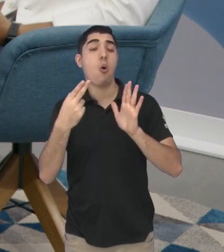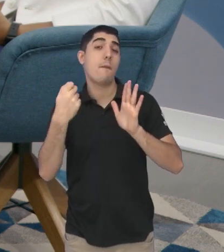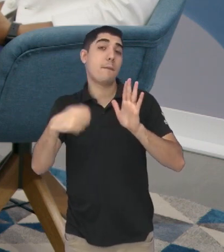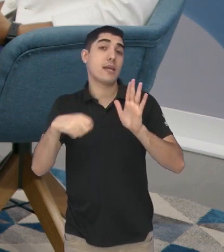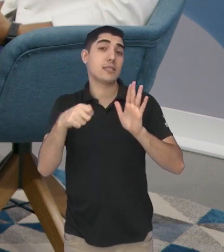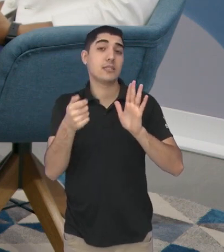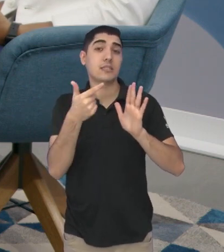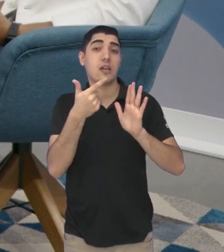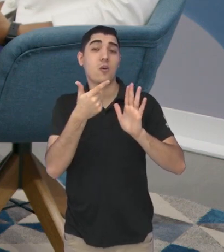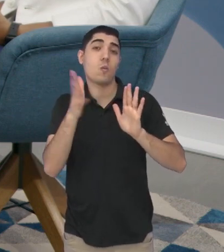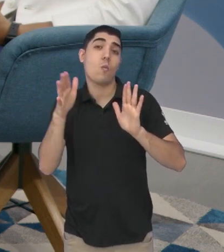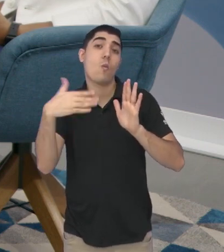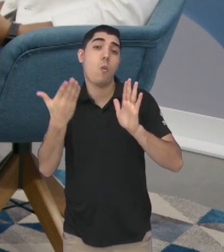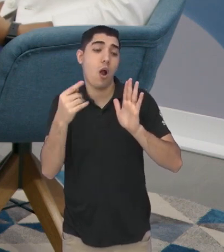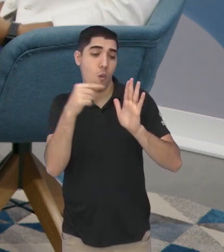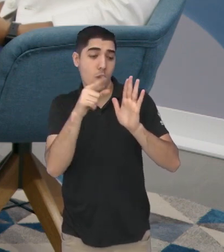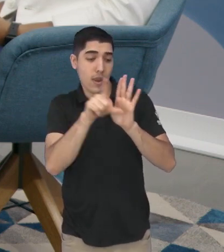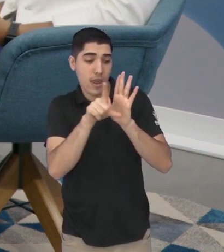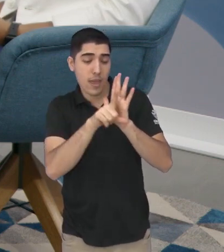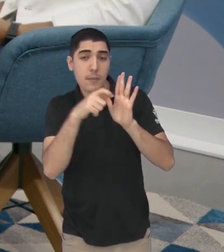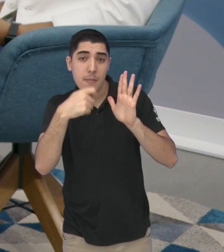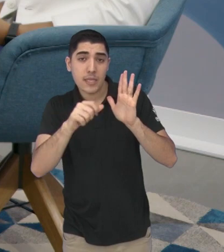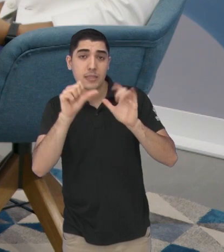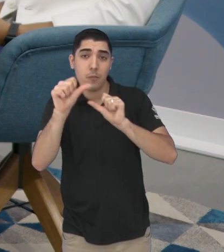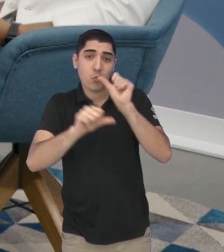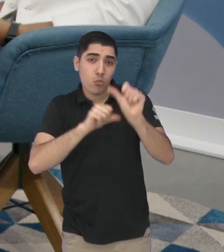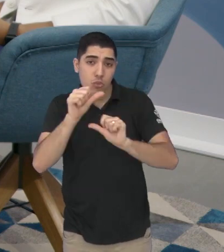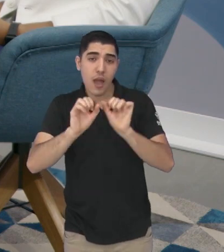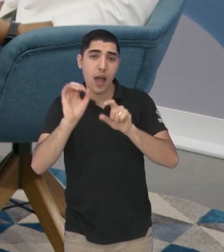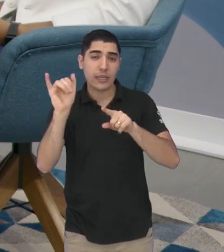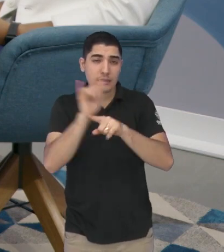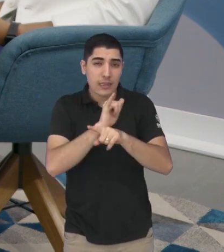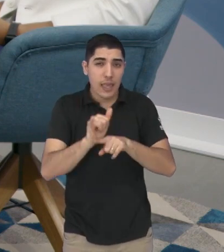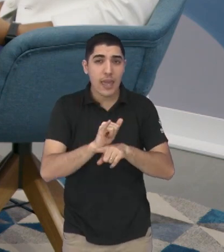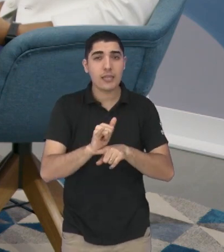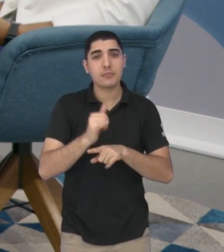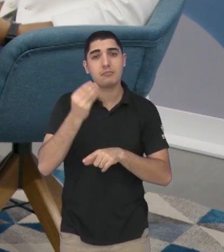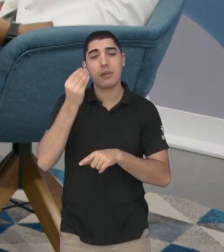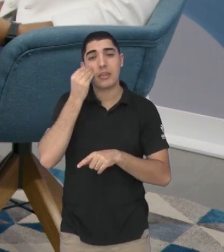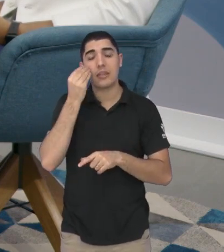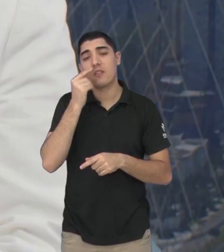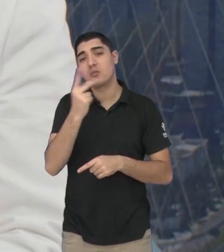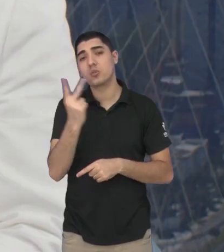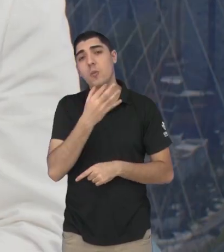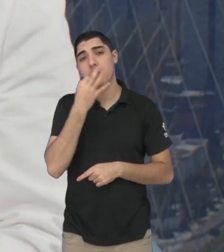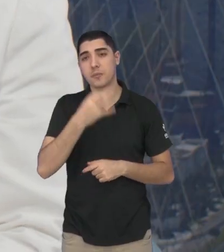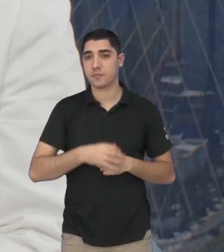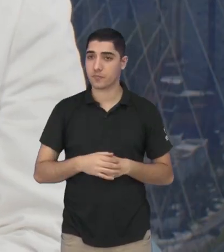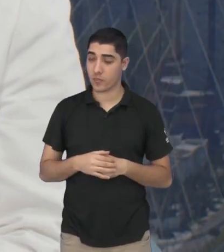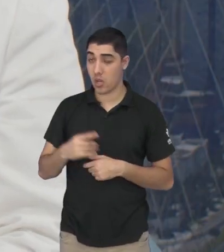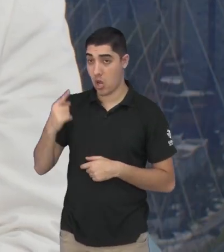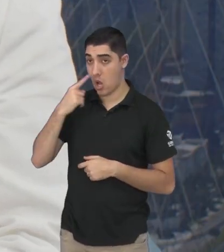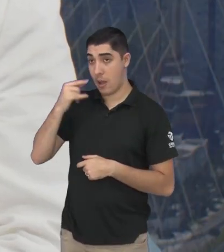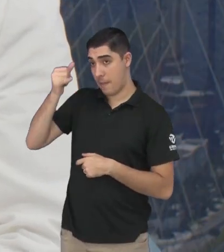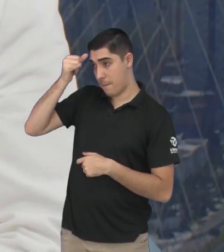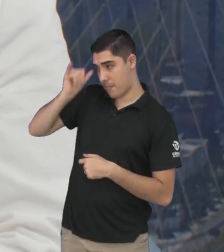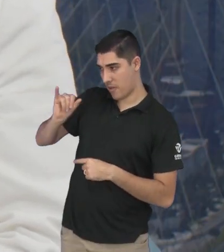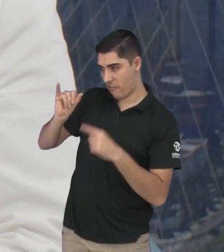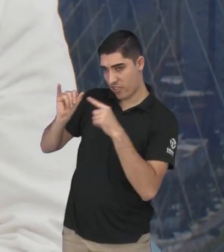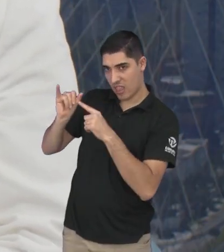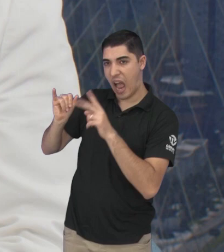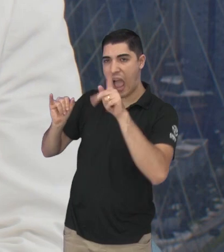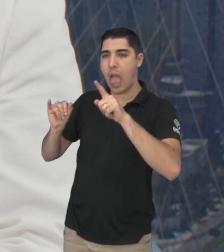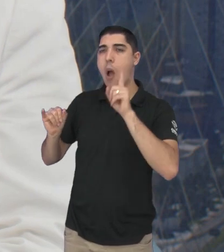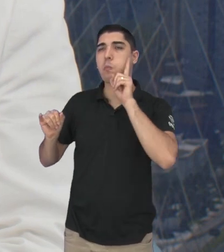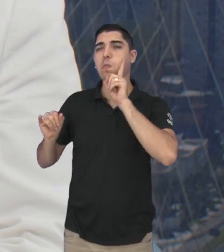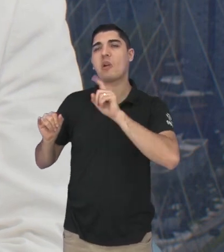é preciso rever algumas medidas, algumas ações? Acho que prevenção ela nunca vai ser obsoleta,